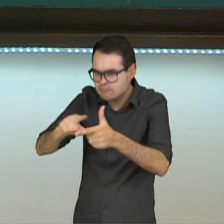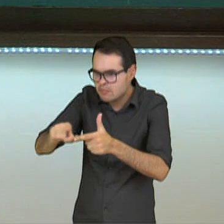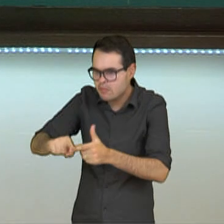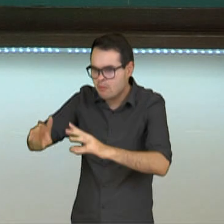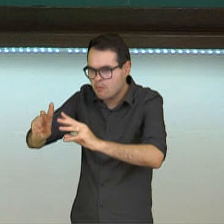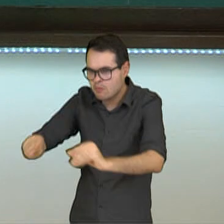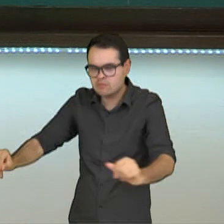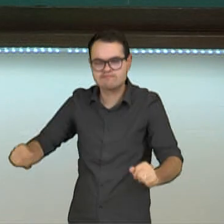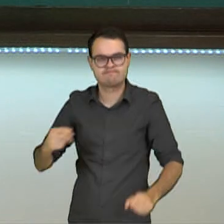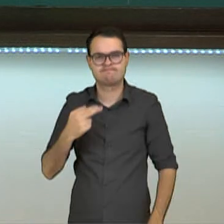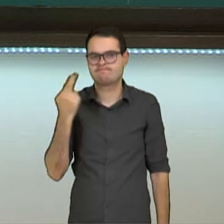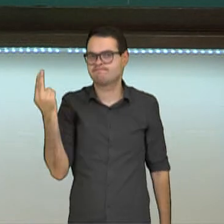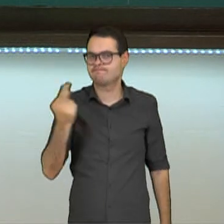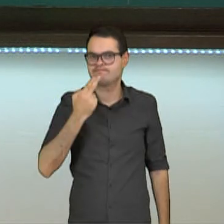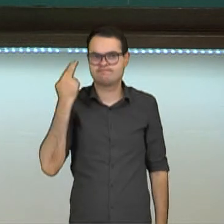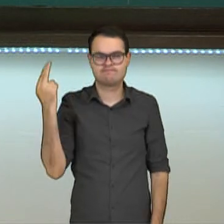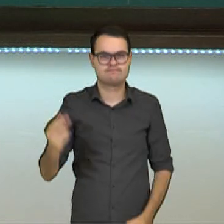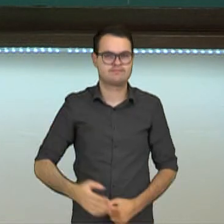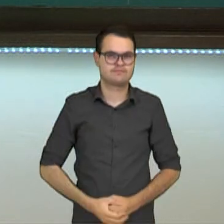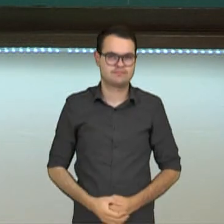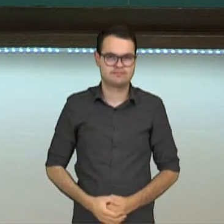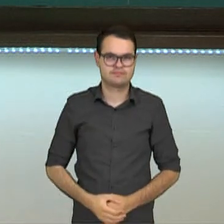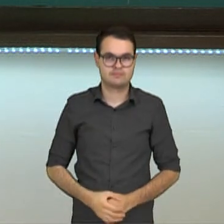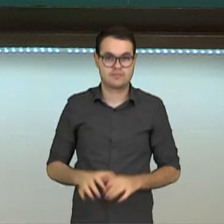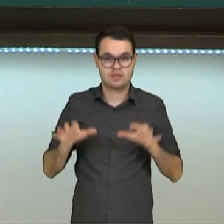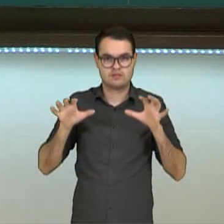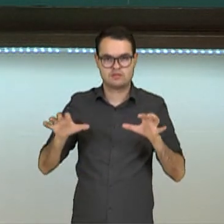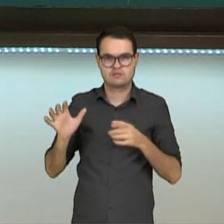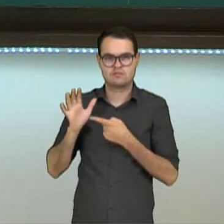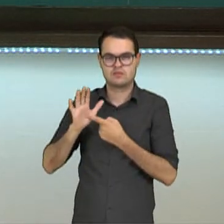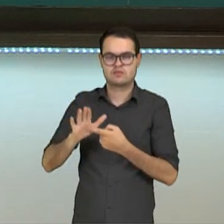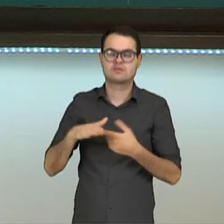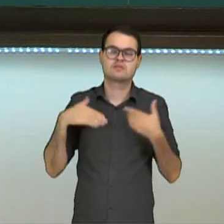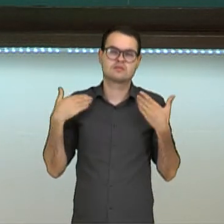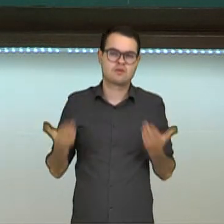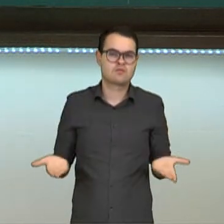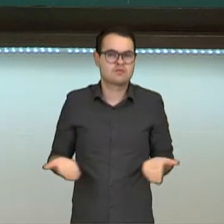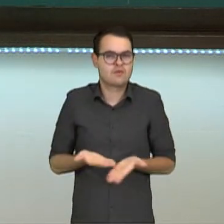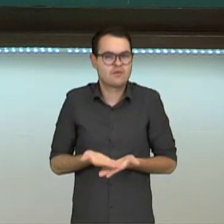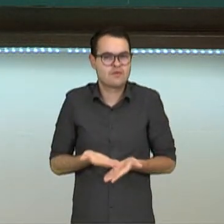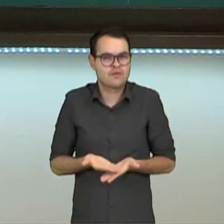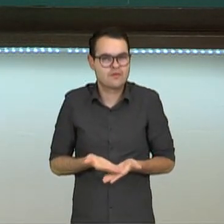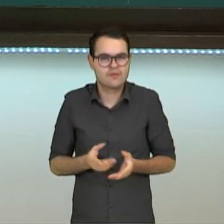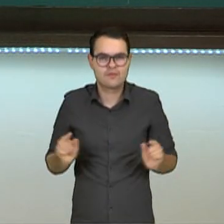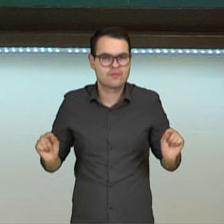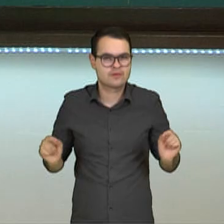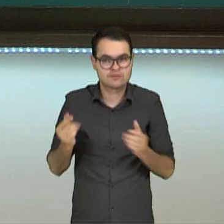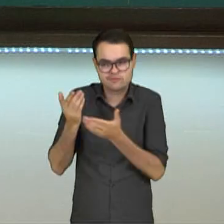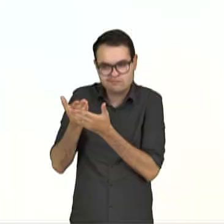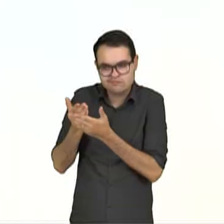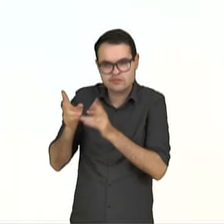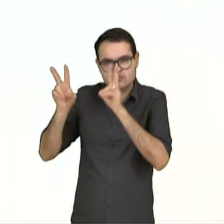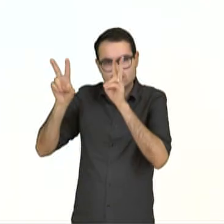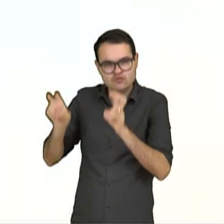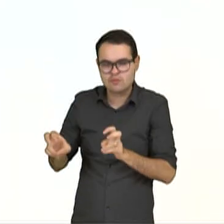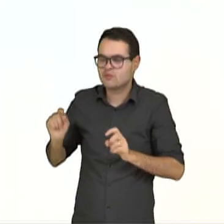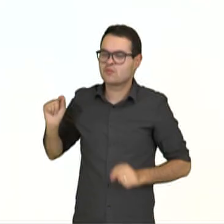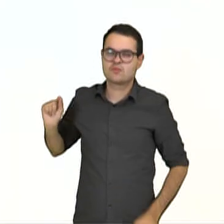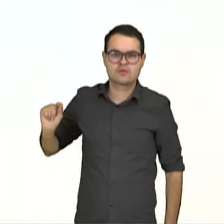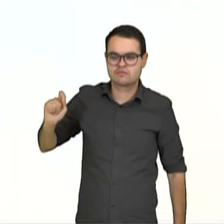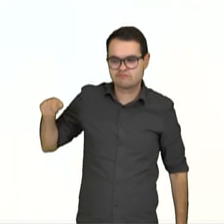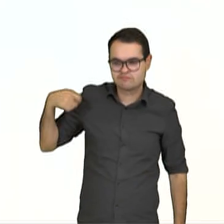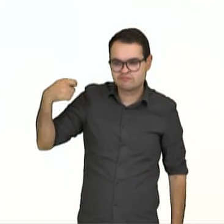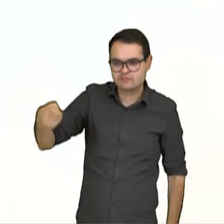tirinha quis nos mostrar. Tá bom? Então, pessoal, na aula de hoje nós estudamos sobre